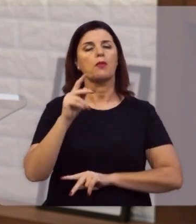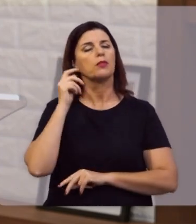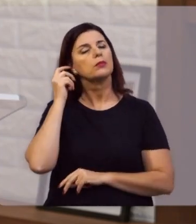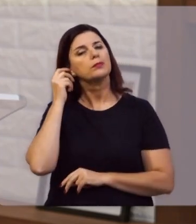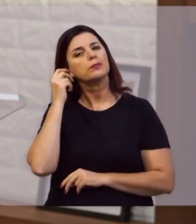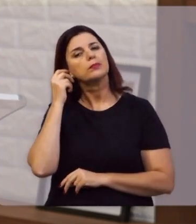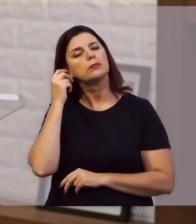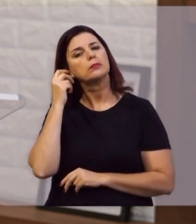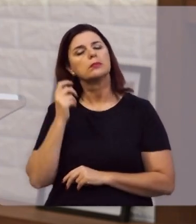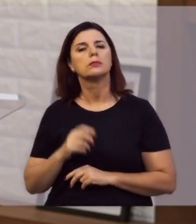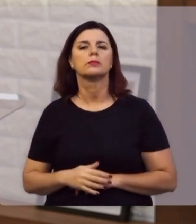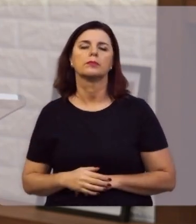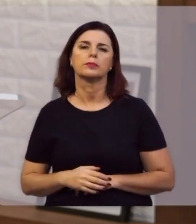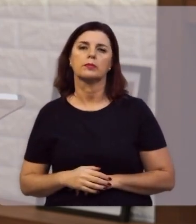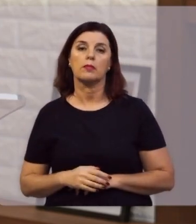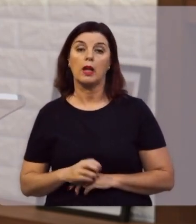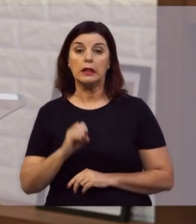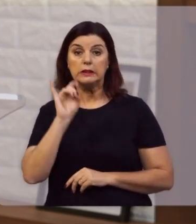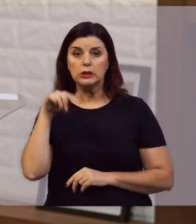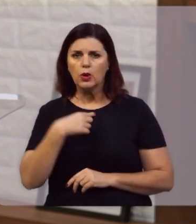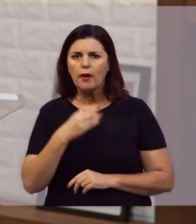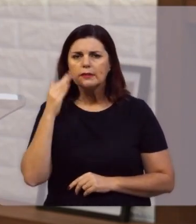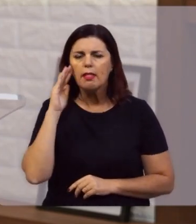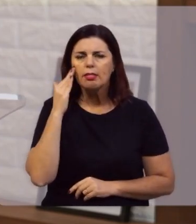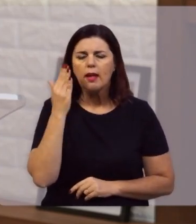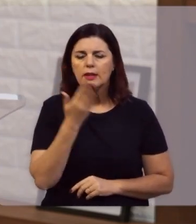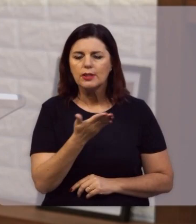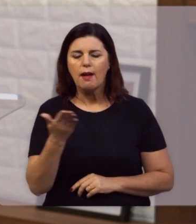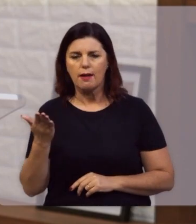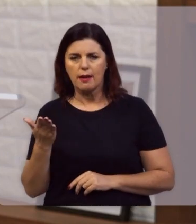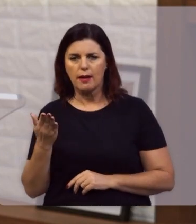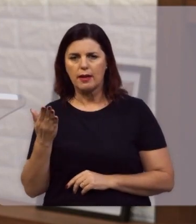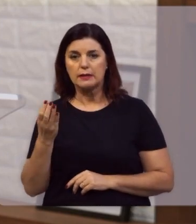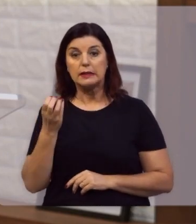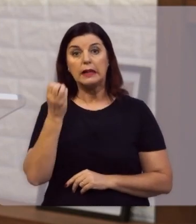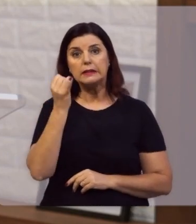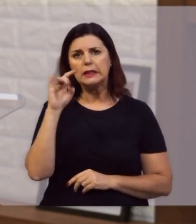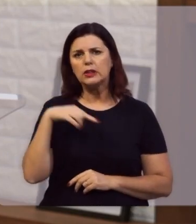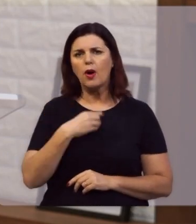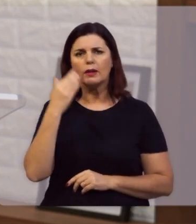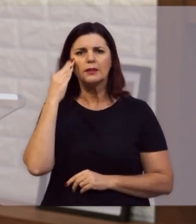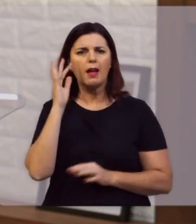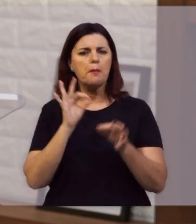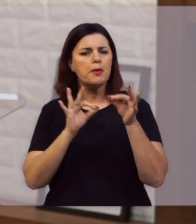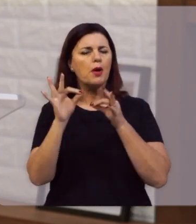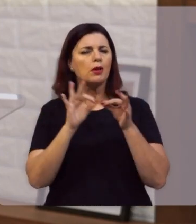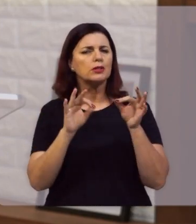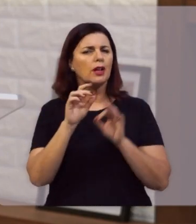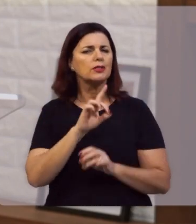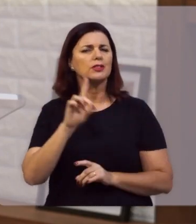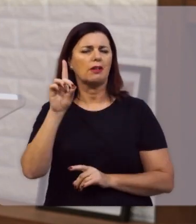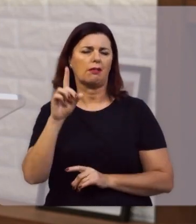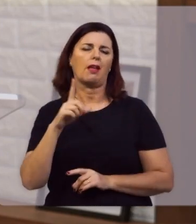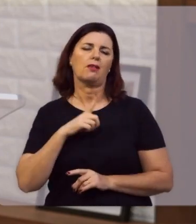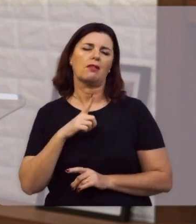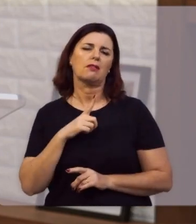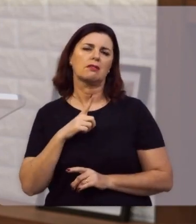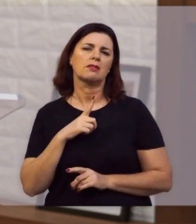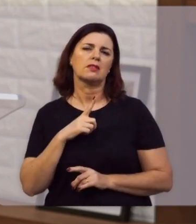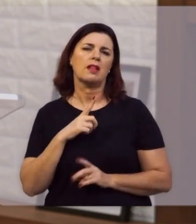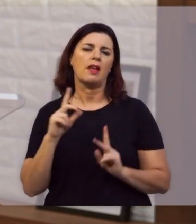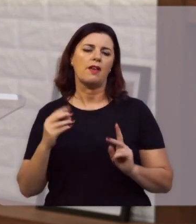para coibir o mal se nós entendermos isso se nós compreendemos esse projeto Divino nós teremos